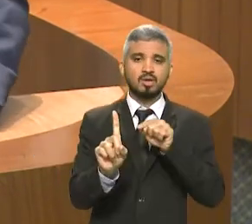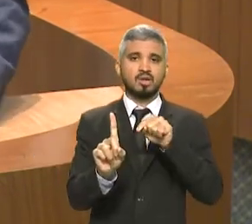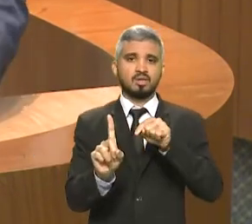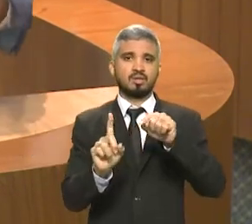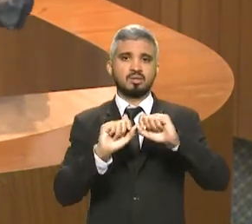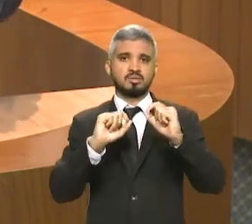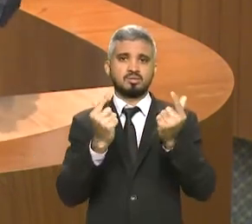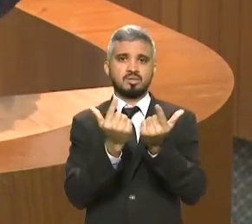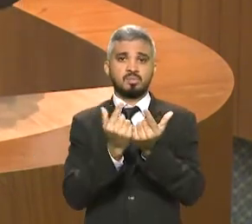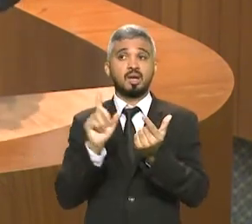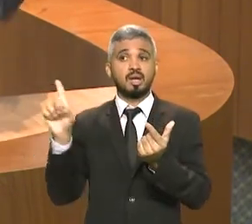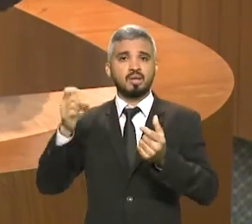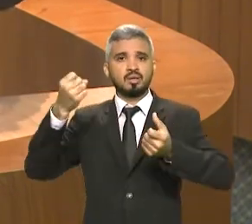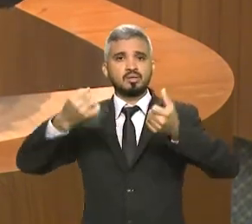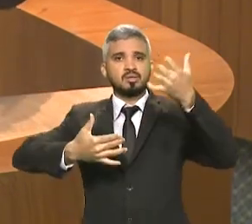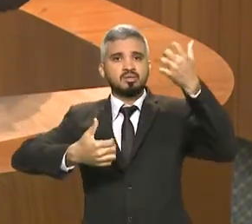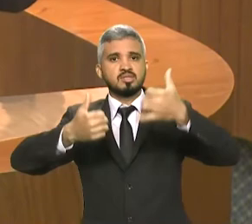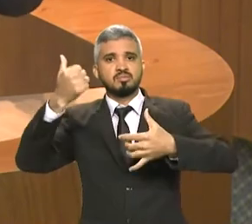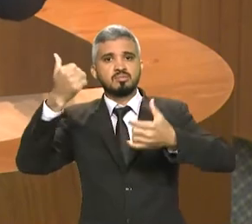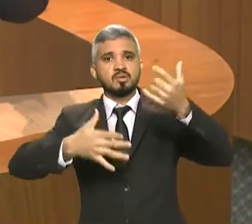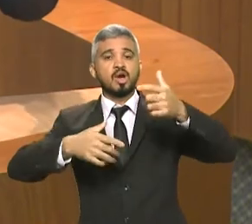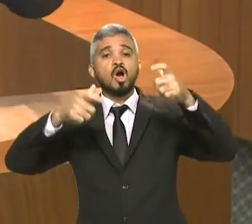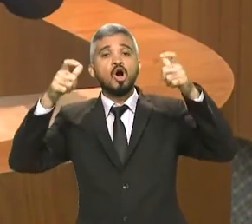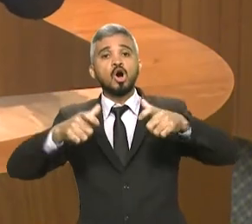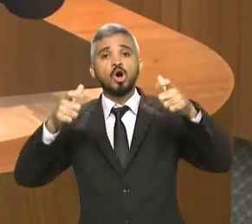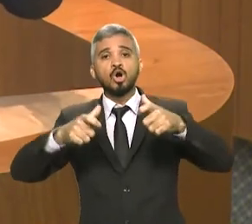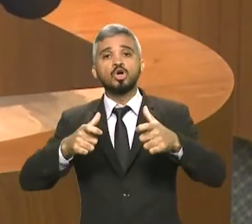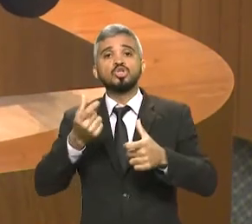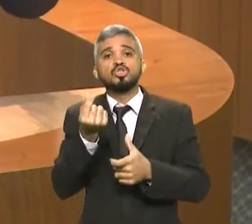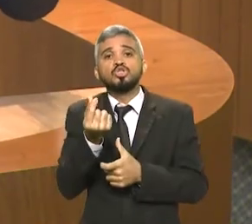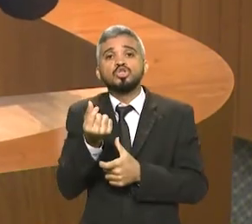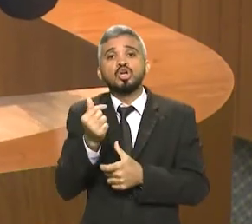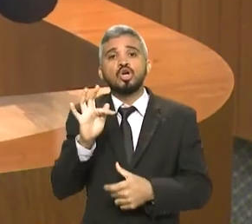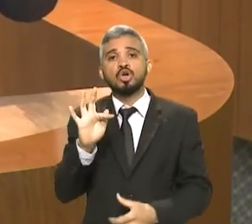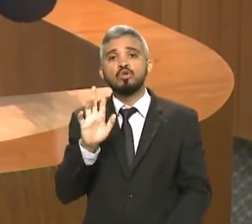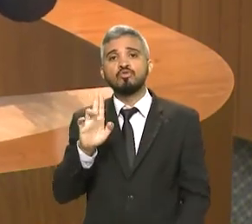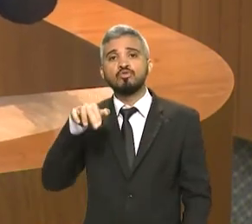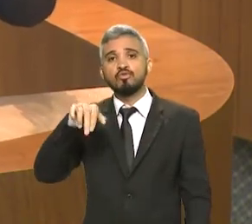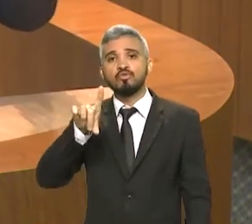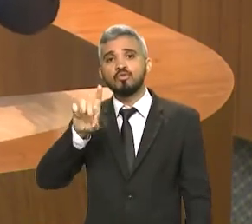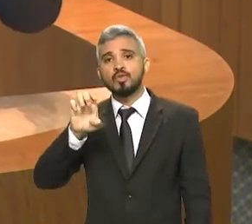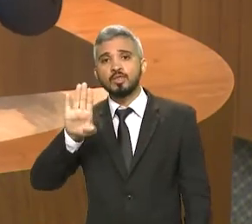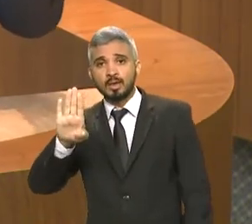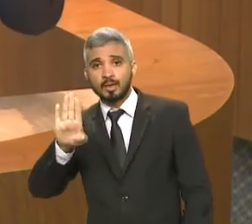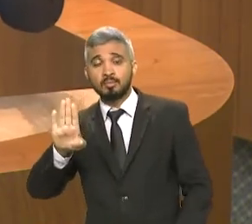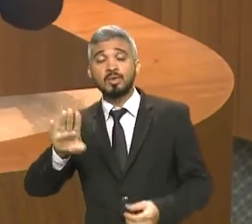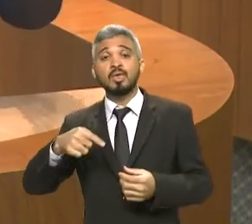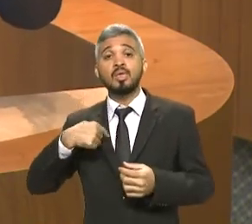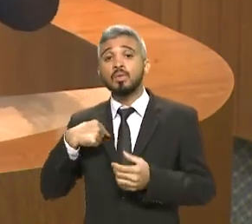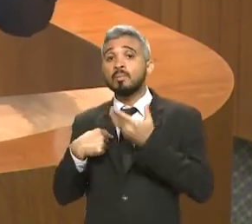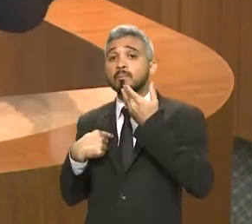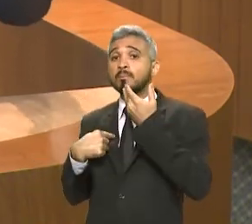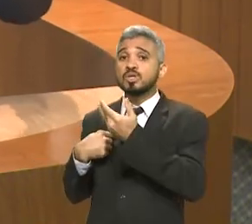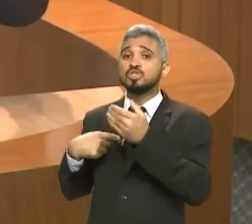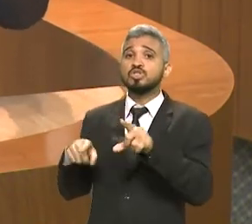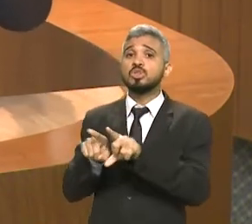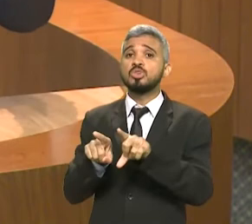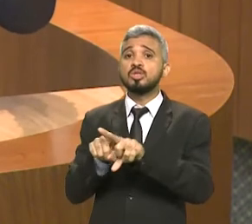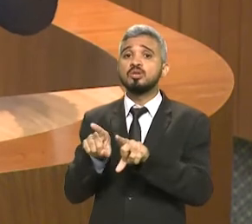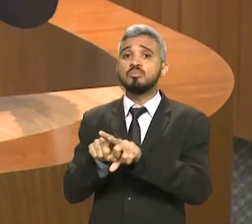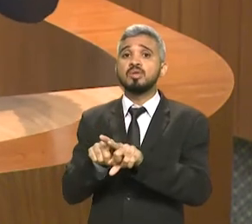Legislativa para explicar cadê as sobras do Fundeb, e quero transparência, quero a folha de pagamento com todas as alterações de